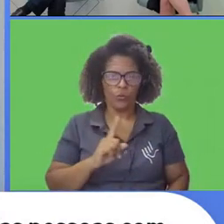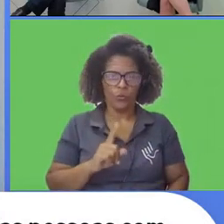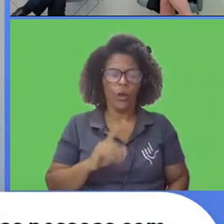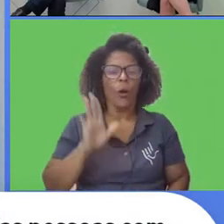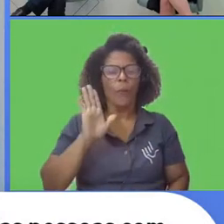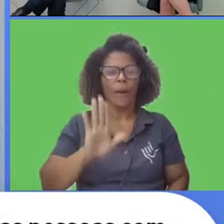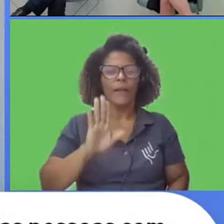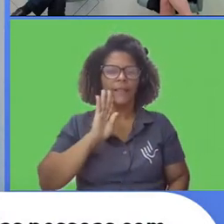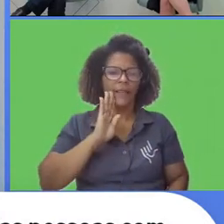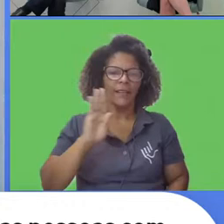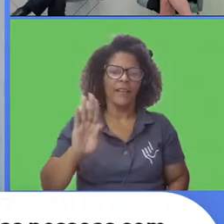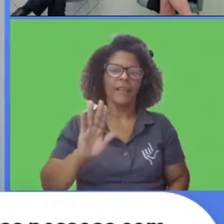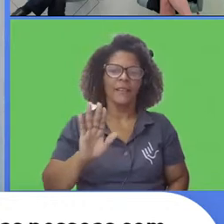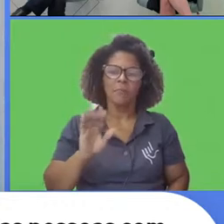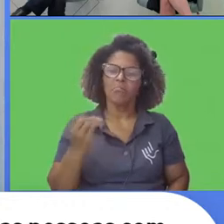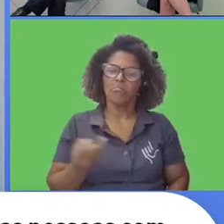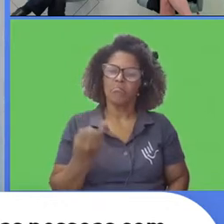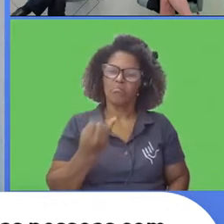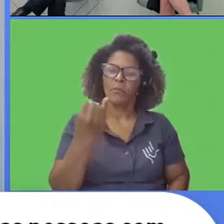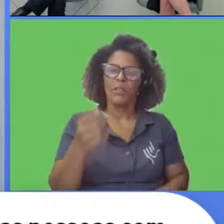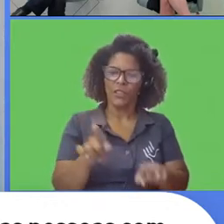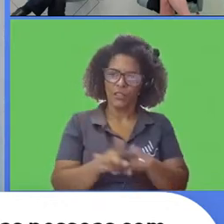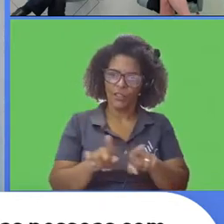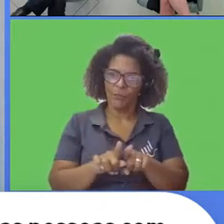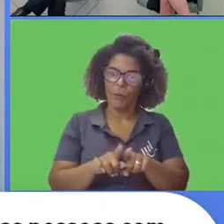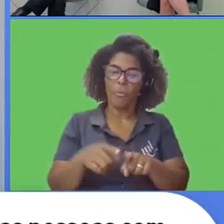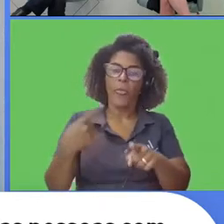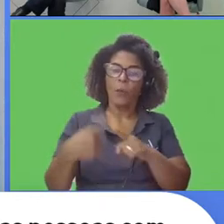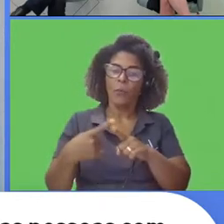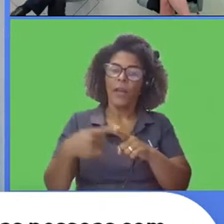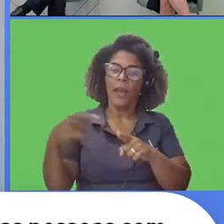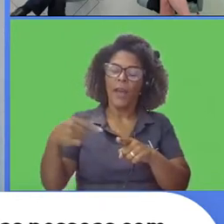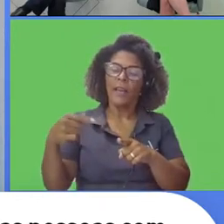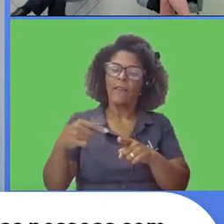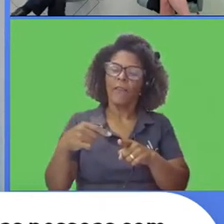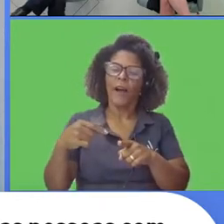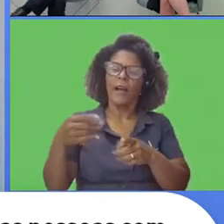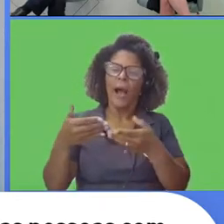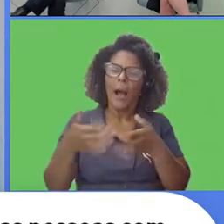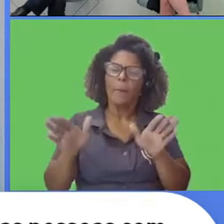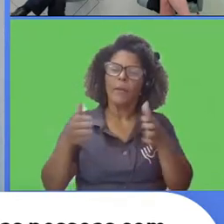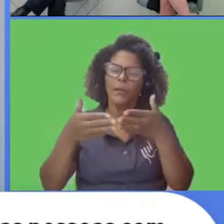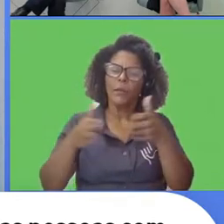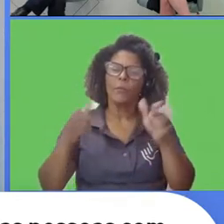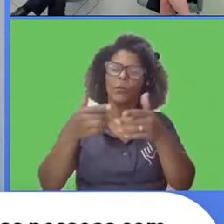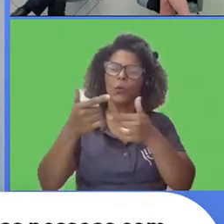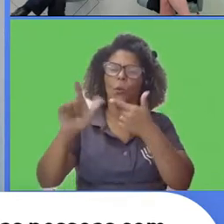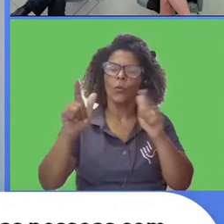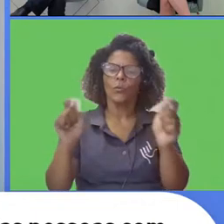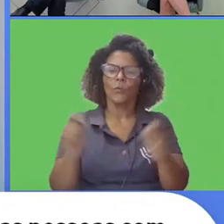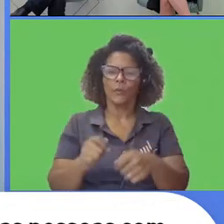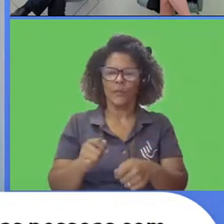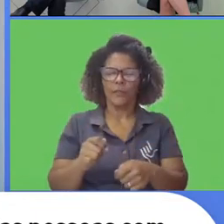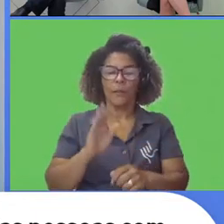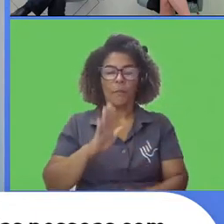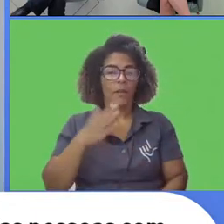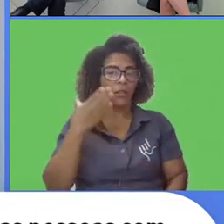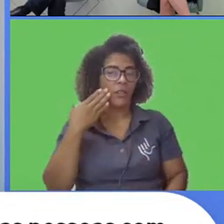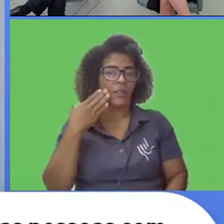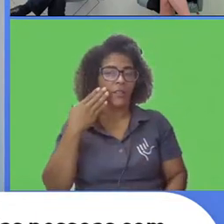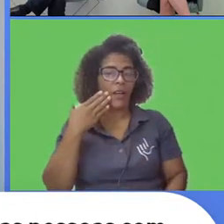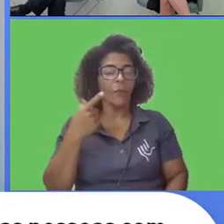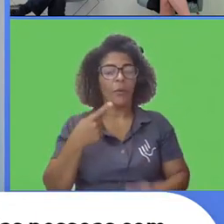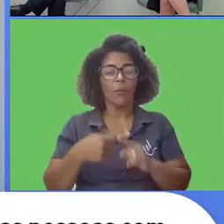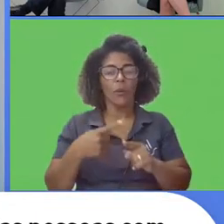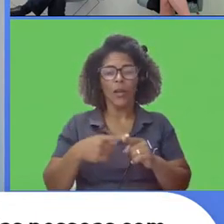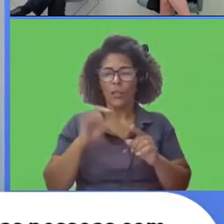fundamental, né? Por meio dele a gente vai descortinando várias outras possibilidades aí, mas a gente sabe que não basta a